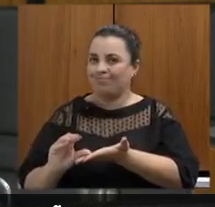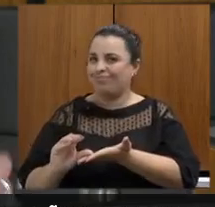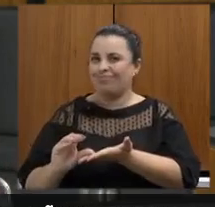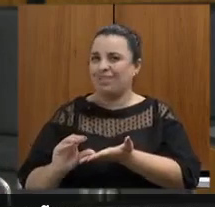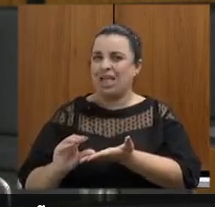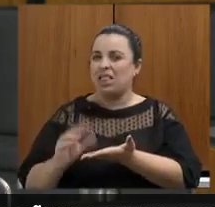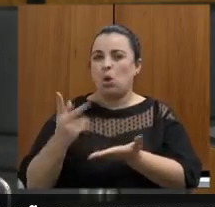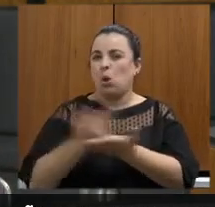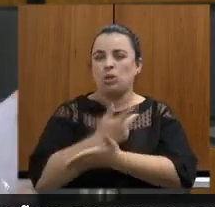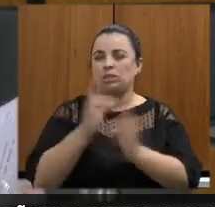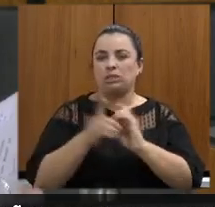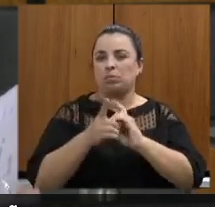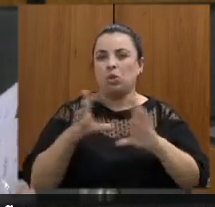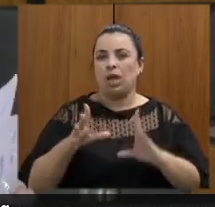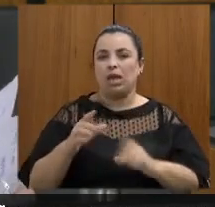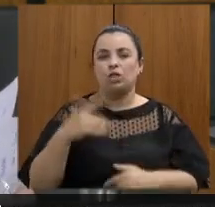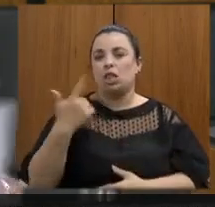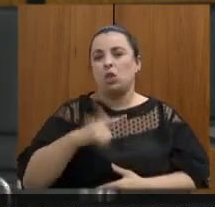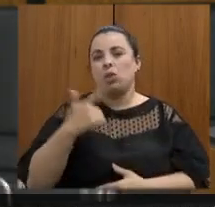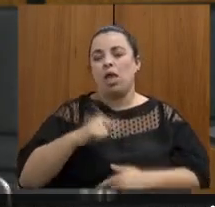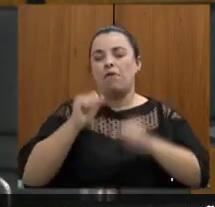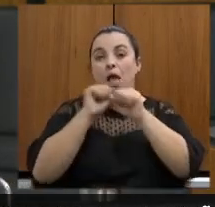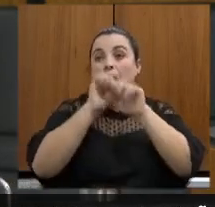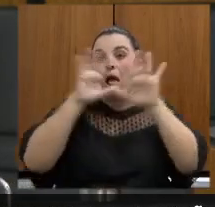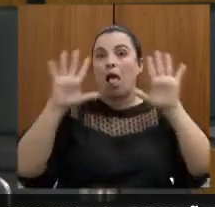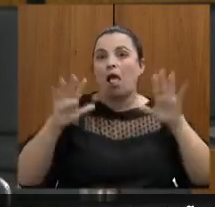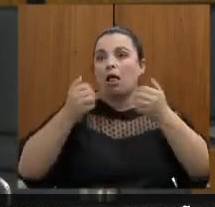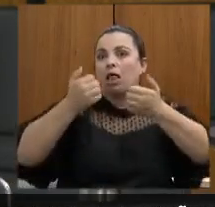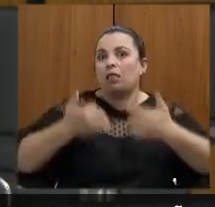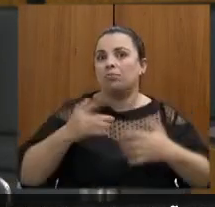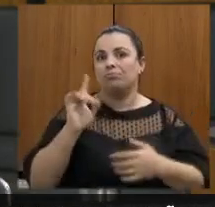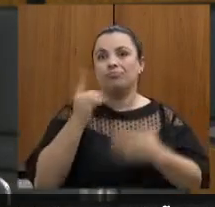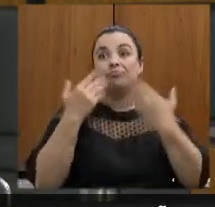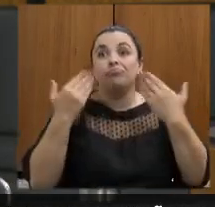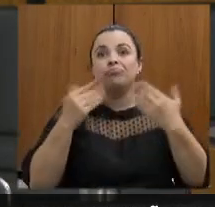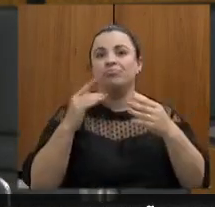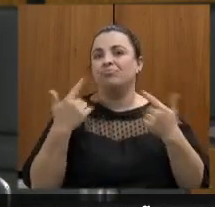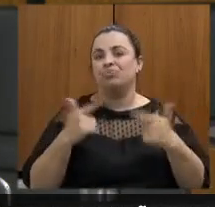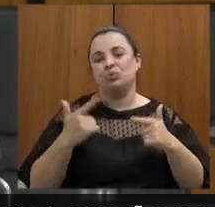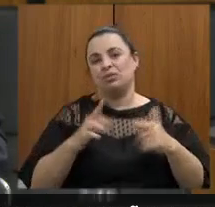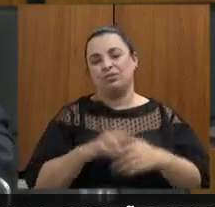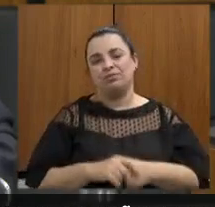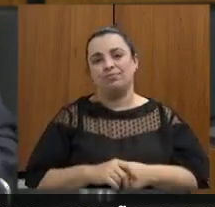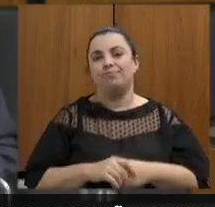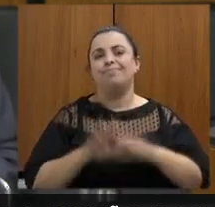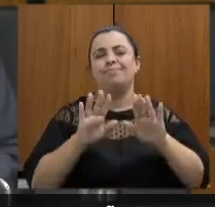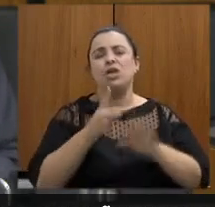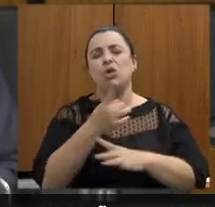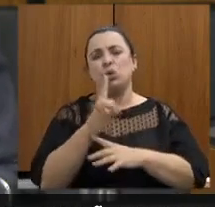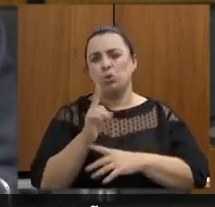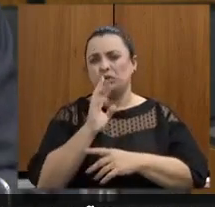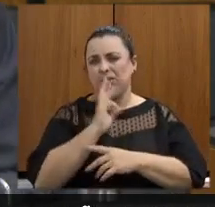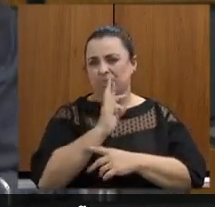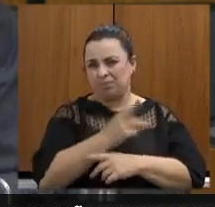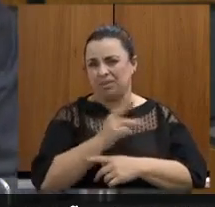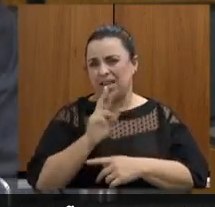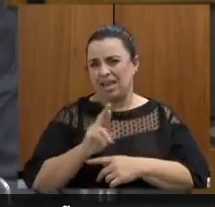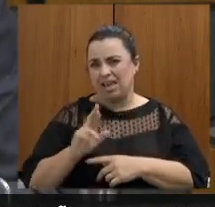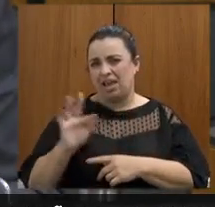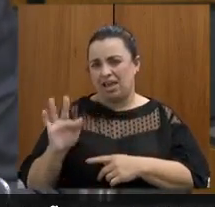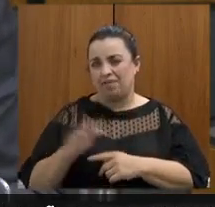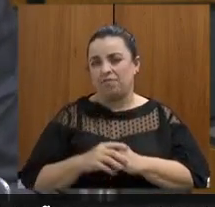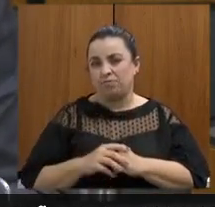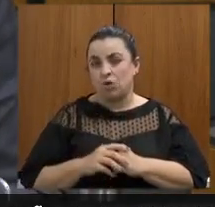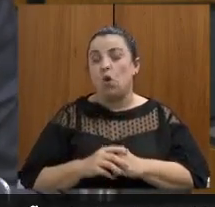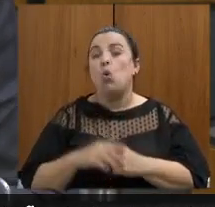e por fim falando aqui dessa questão do regime de recuperação fiscal secretária um dos motivos pelo qual